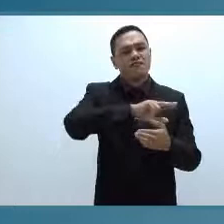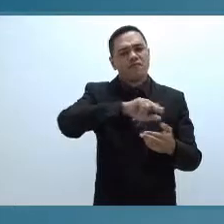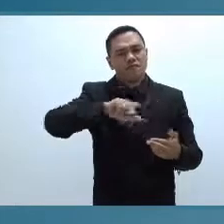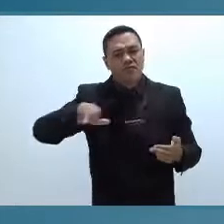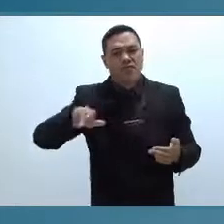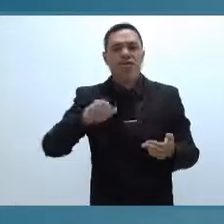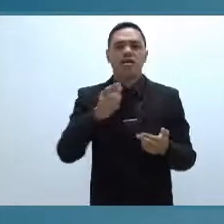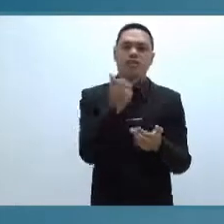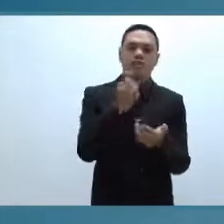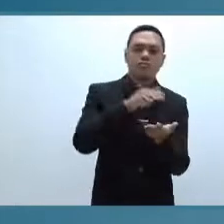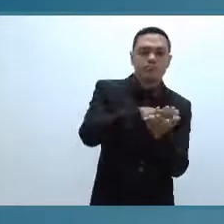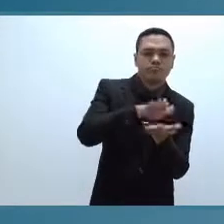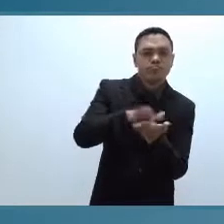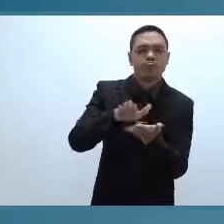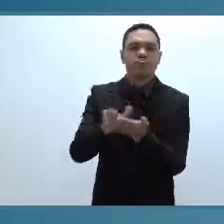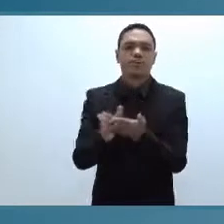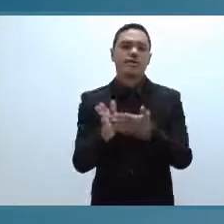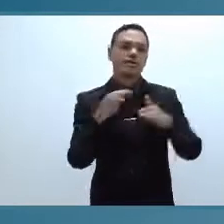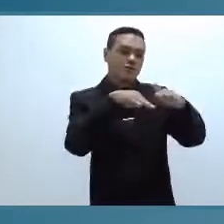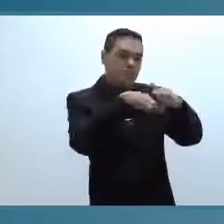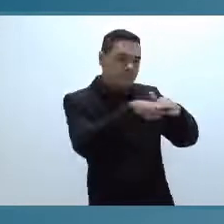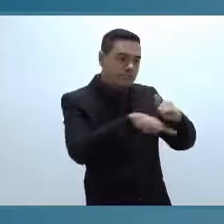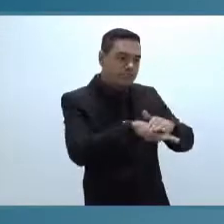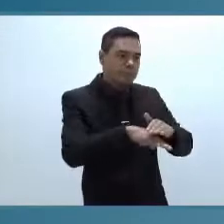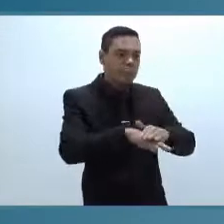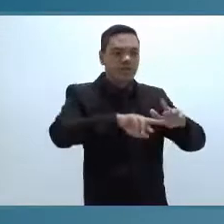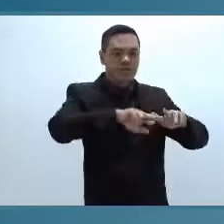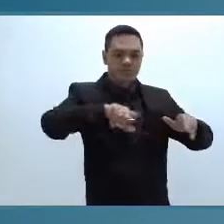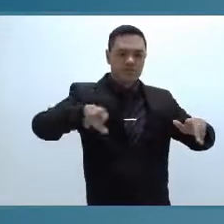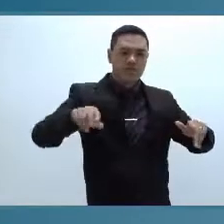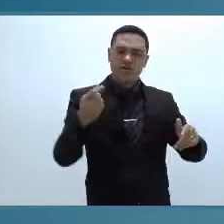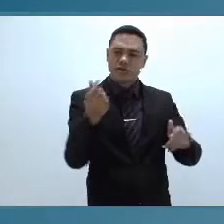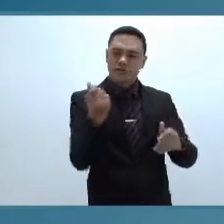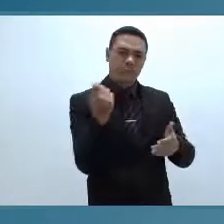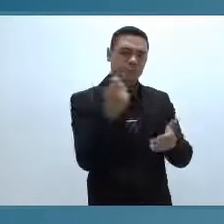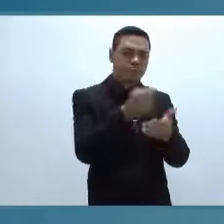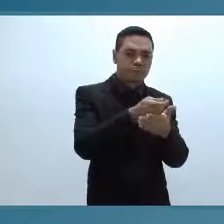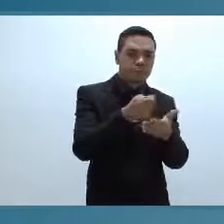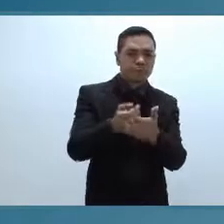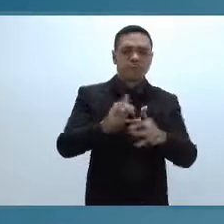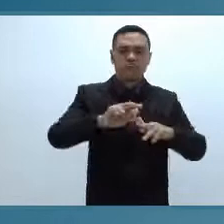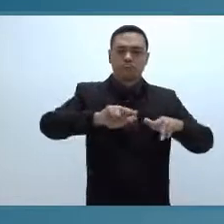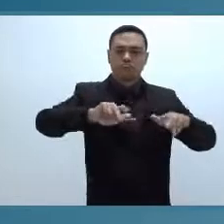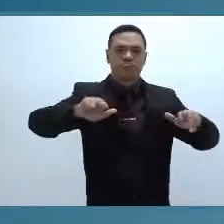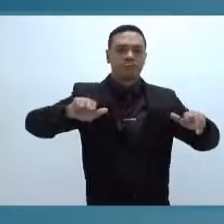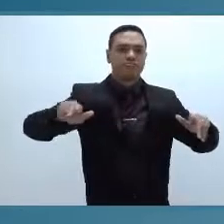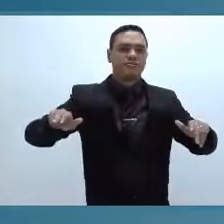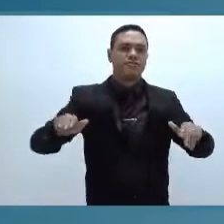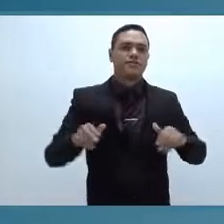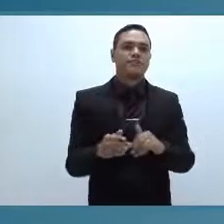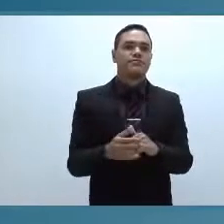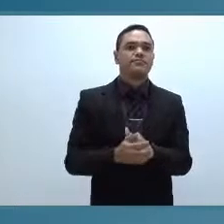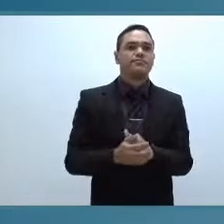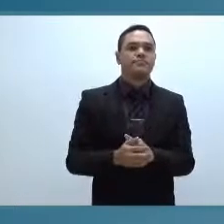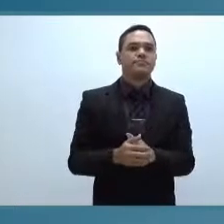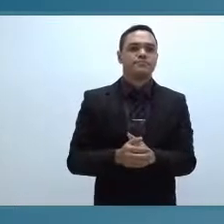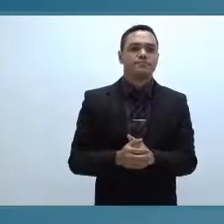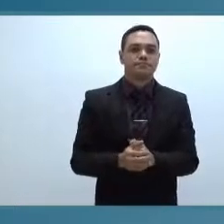depósitos judiciais e demais débitos como fianças e depósito de pensão alimentícia.